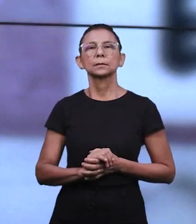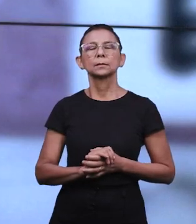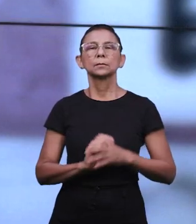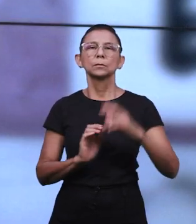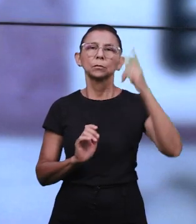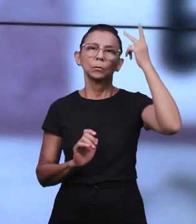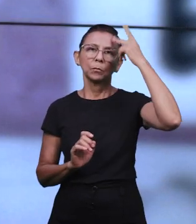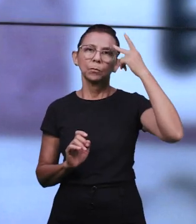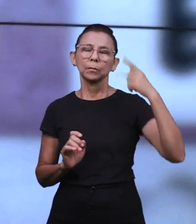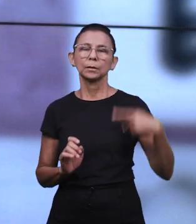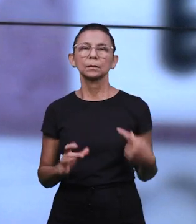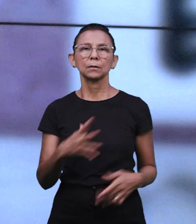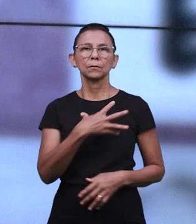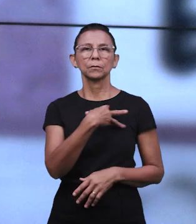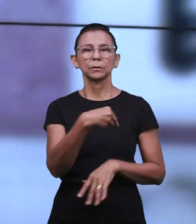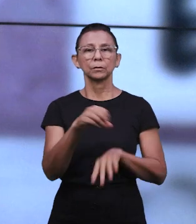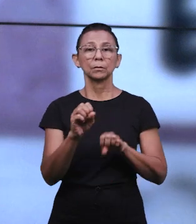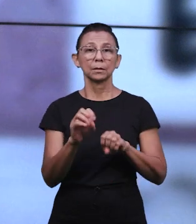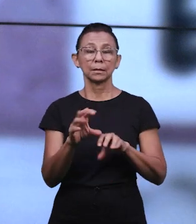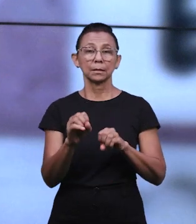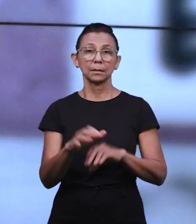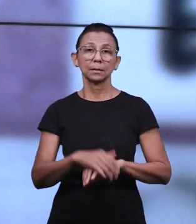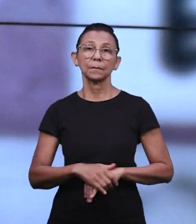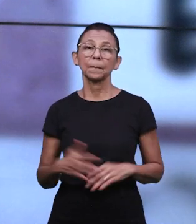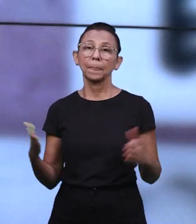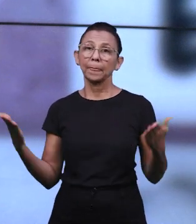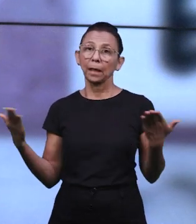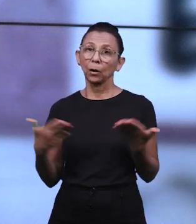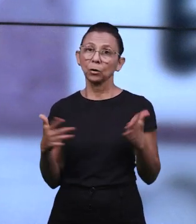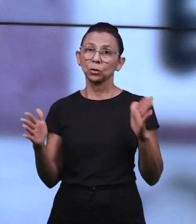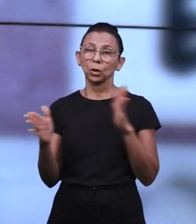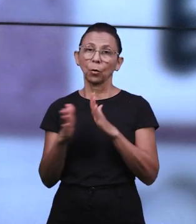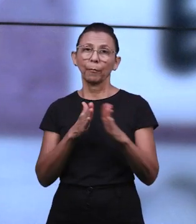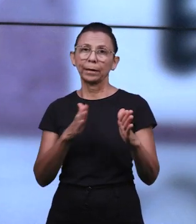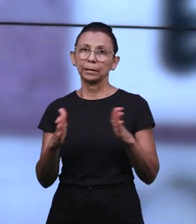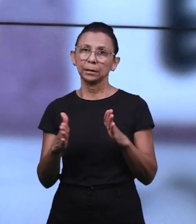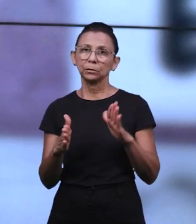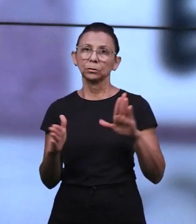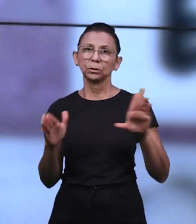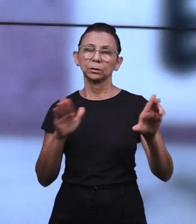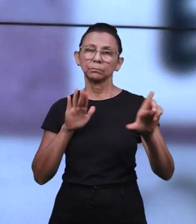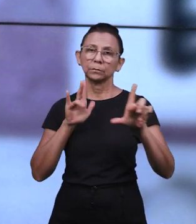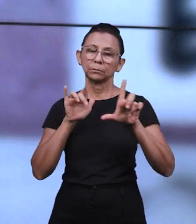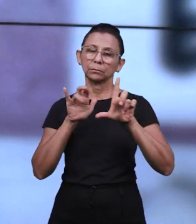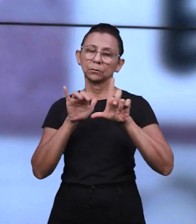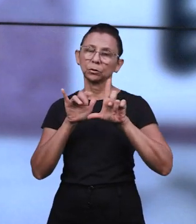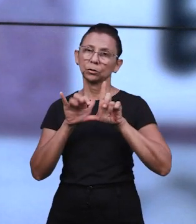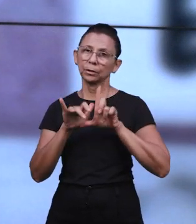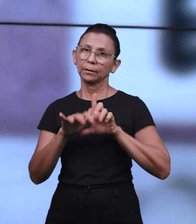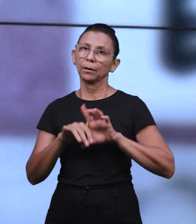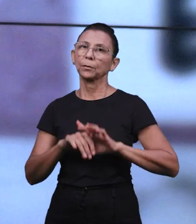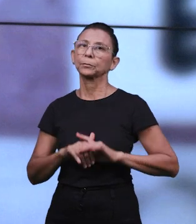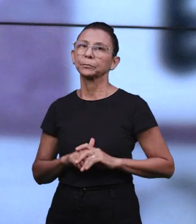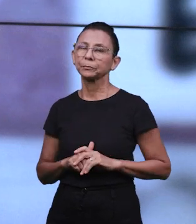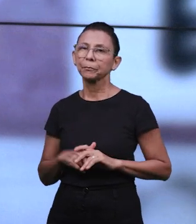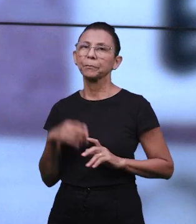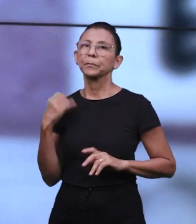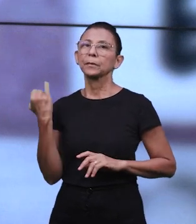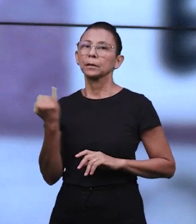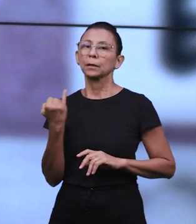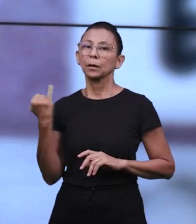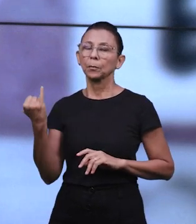Se vivemos na era digital e precisamos aprender a construir uma relação saudável com as telas, em